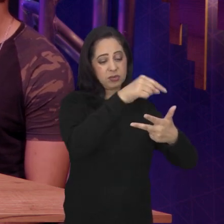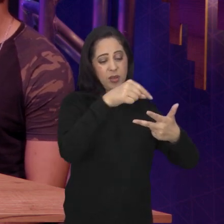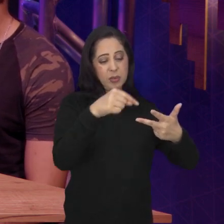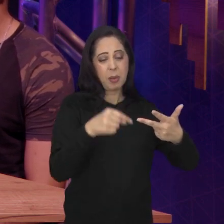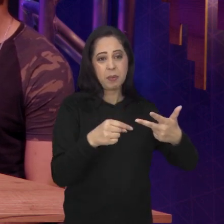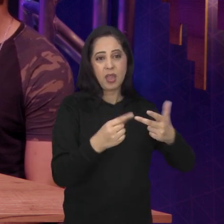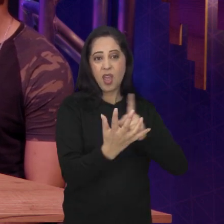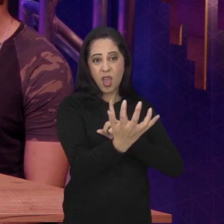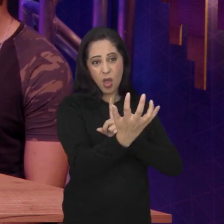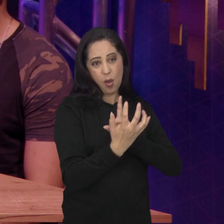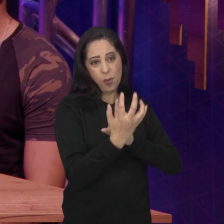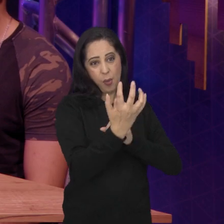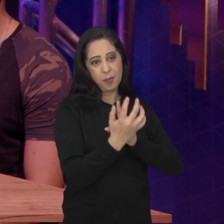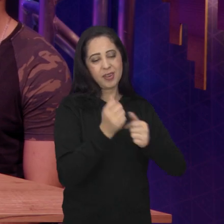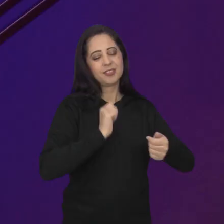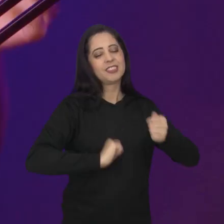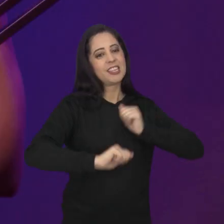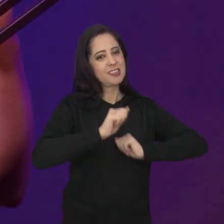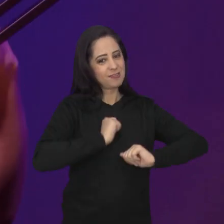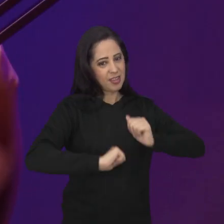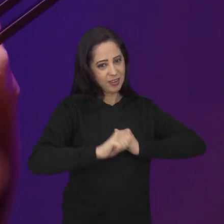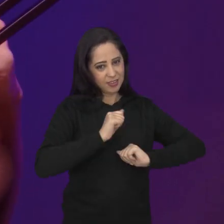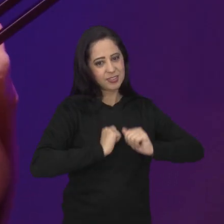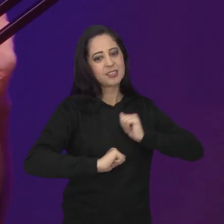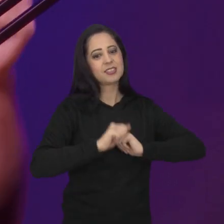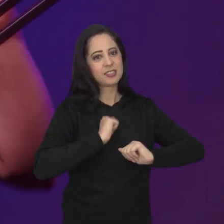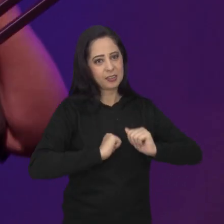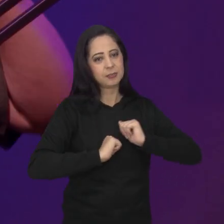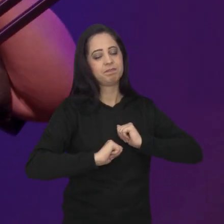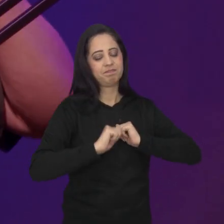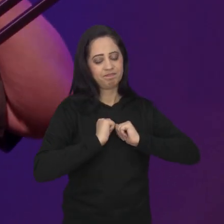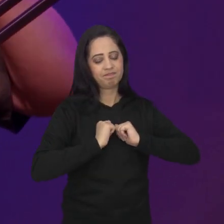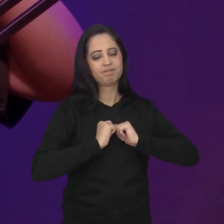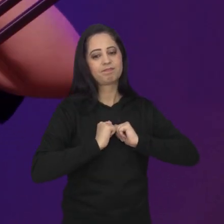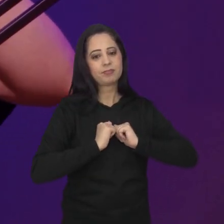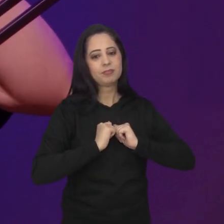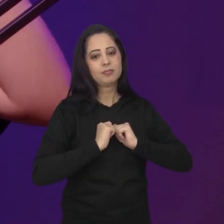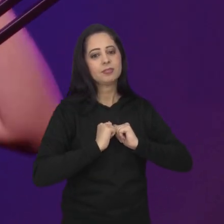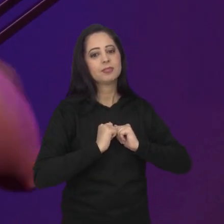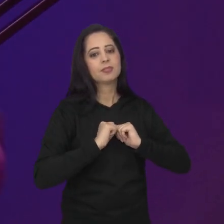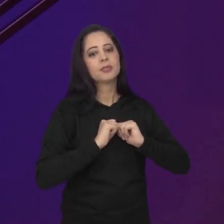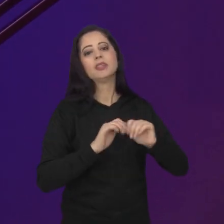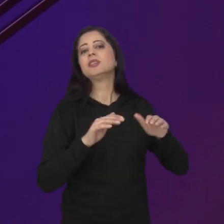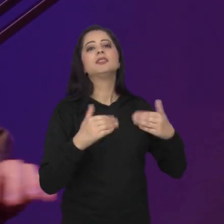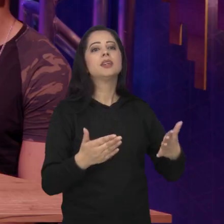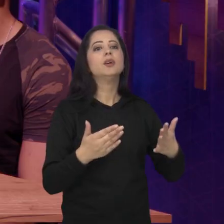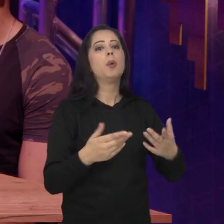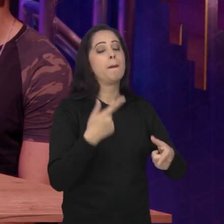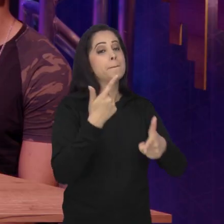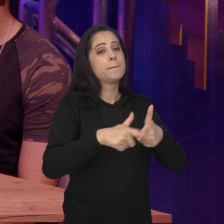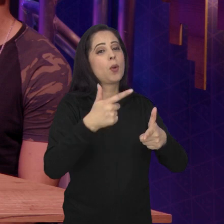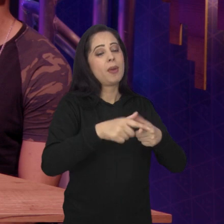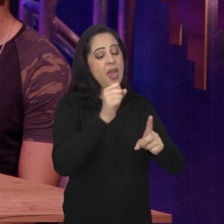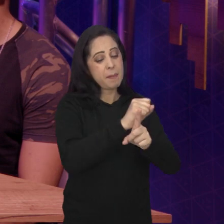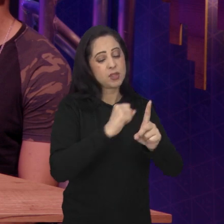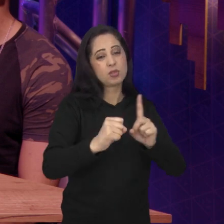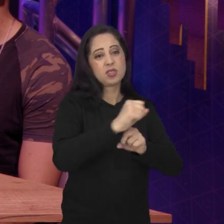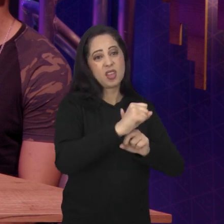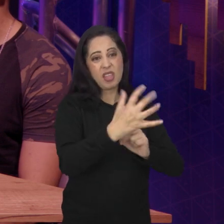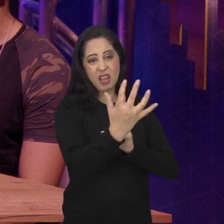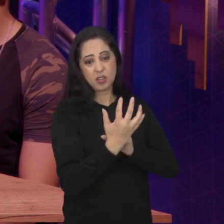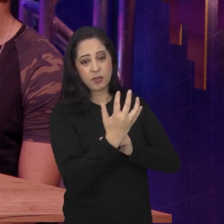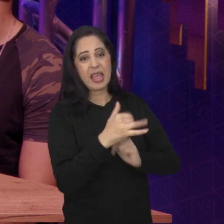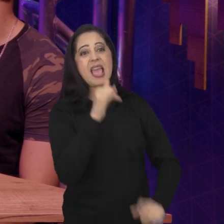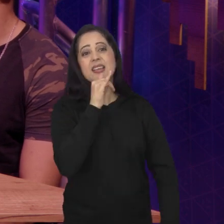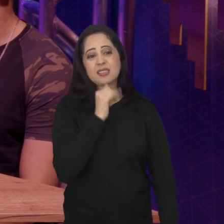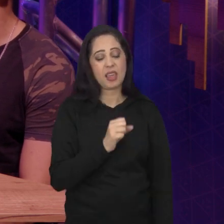todos esses fatores que são sociais. Aí a gente traz de novo, então, essa questão multifatorial, né, da depressão. Essas questões sociais